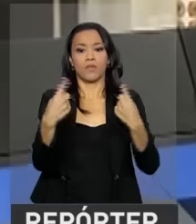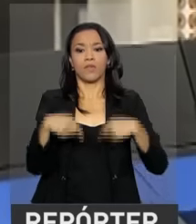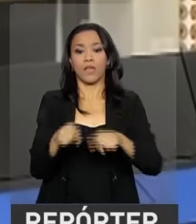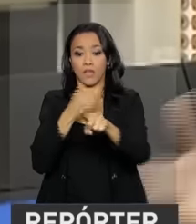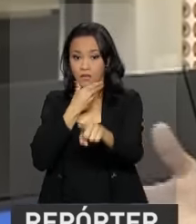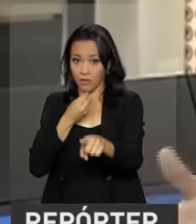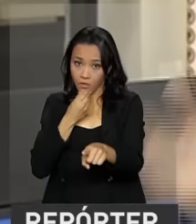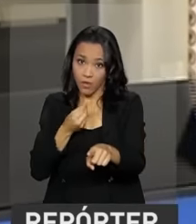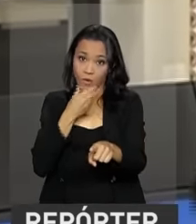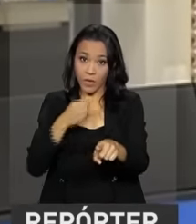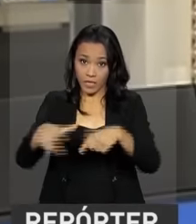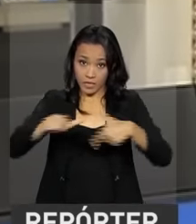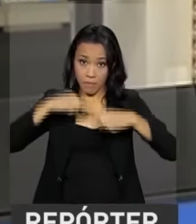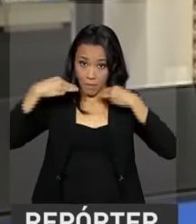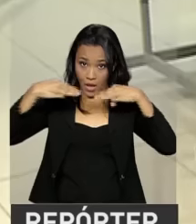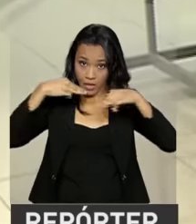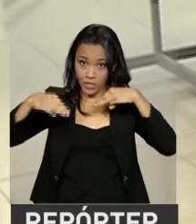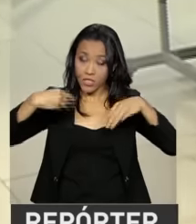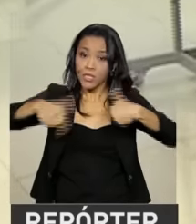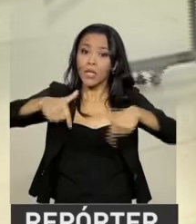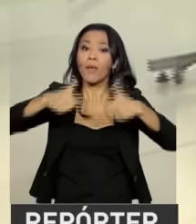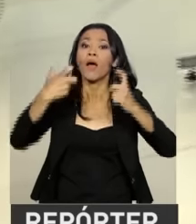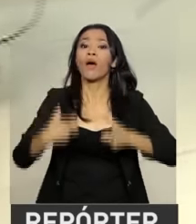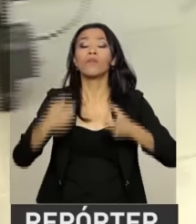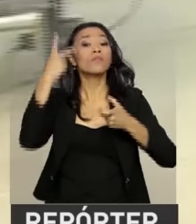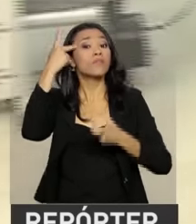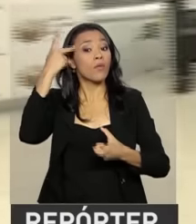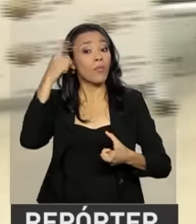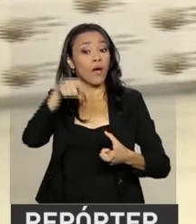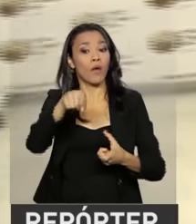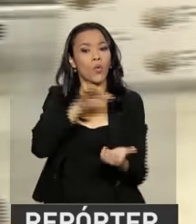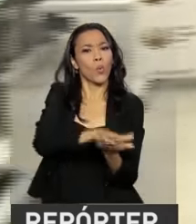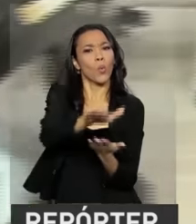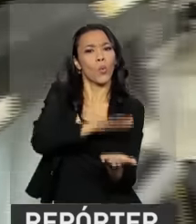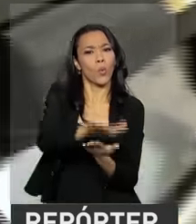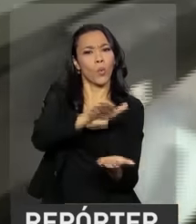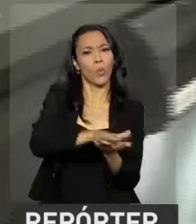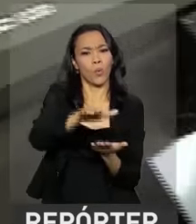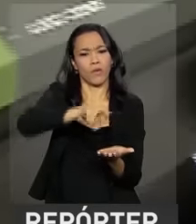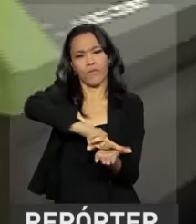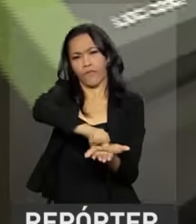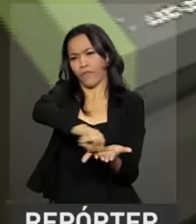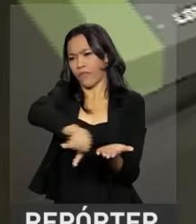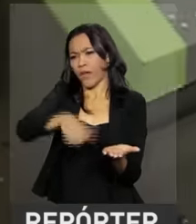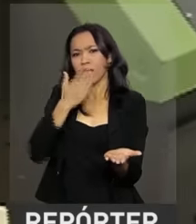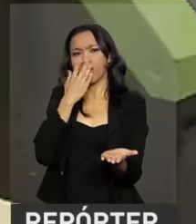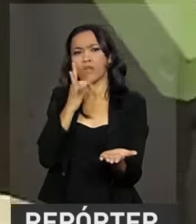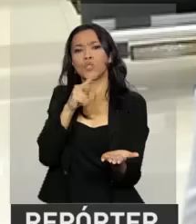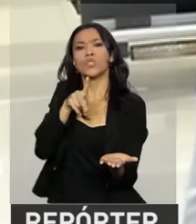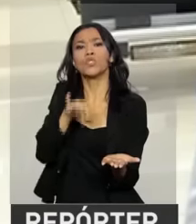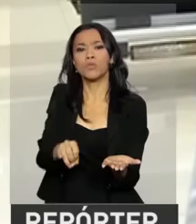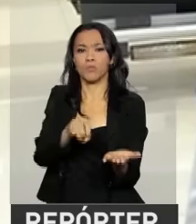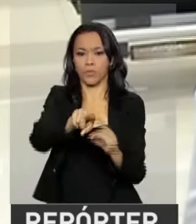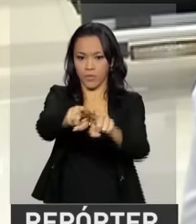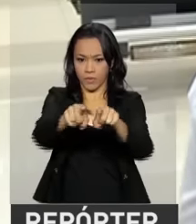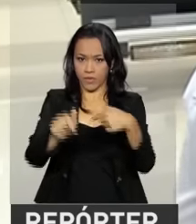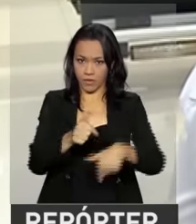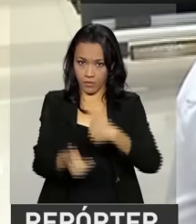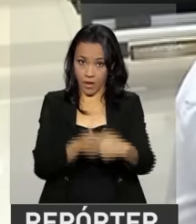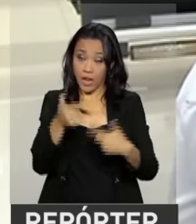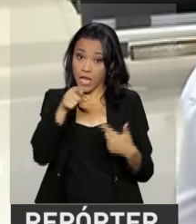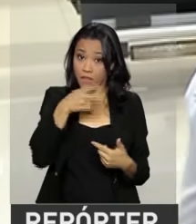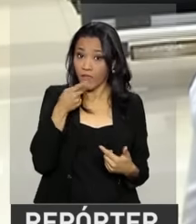gerente de marketing trabalha em São Paulo com fornecimento de impressoras em grande formato para o mercado gráfico. Para